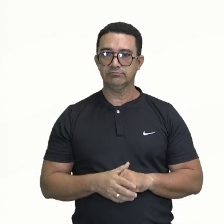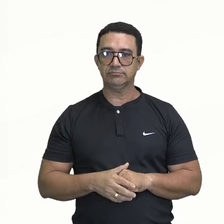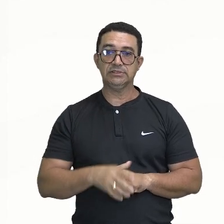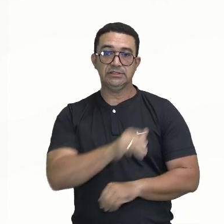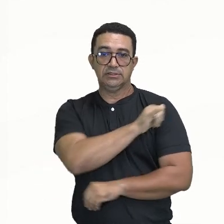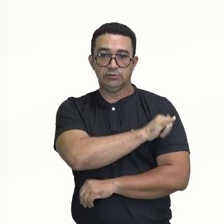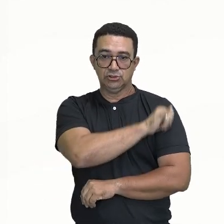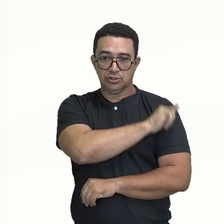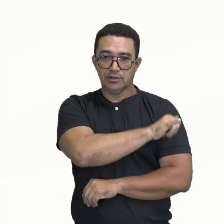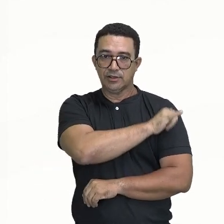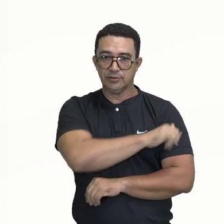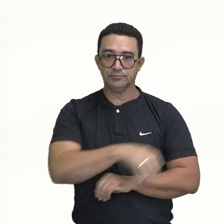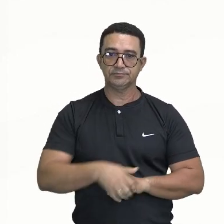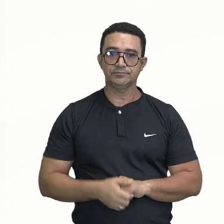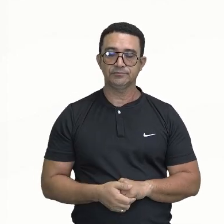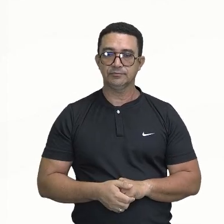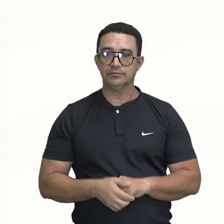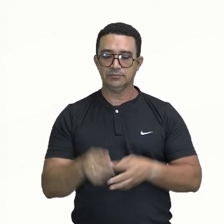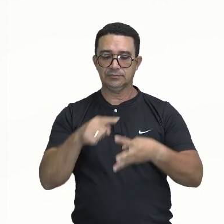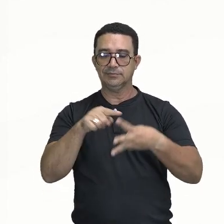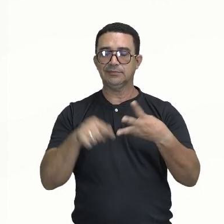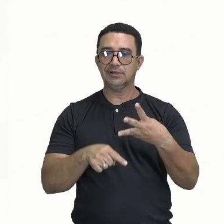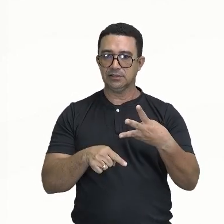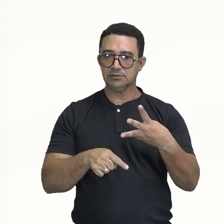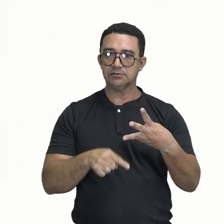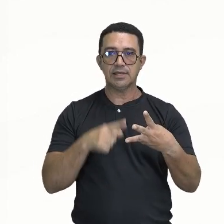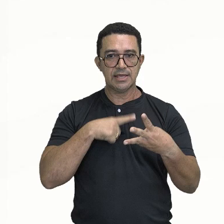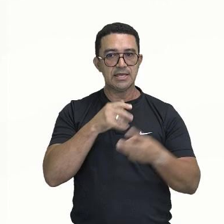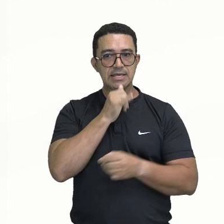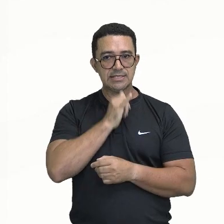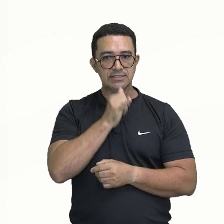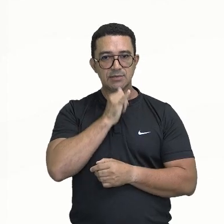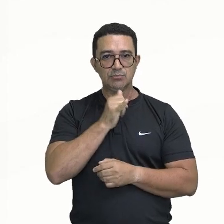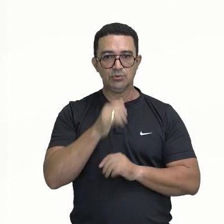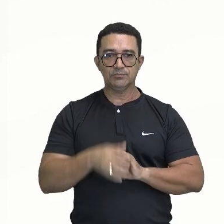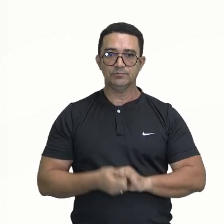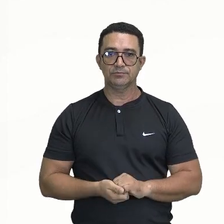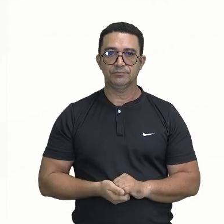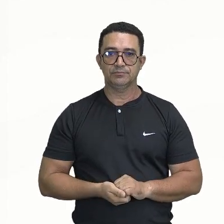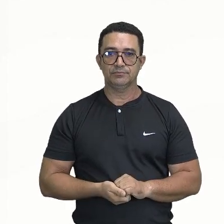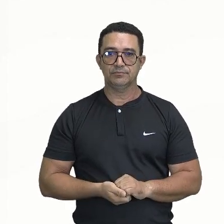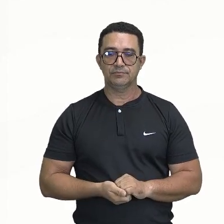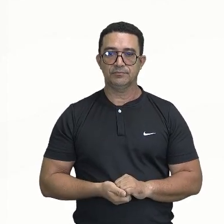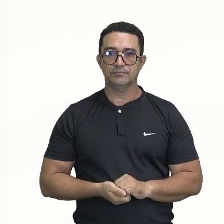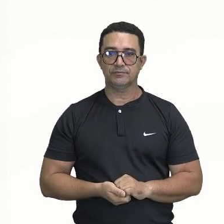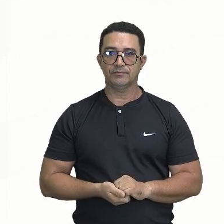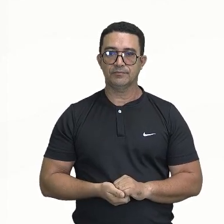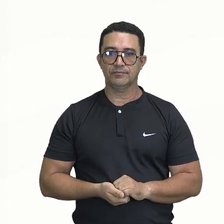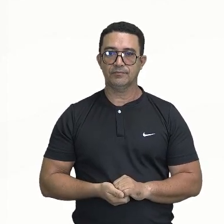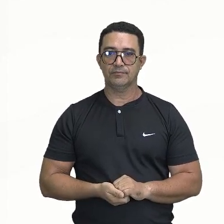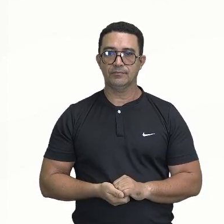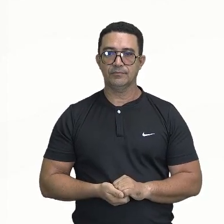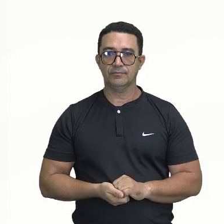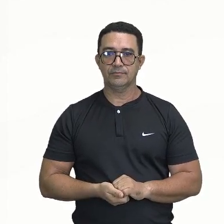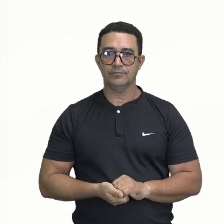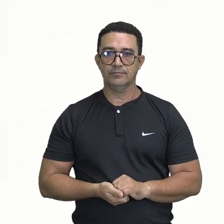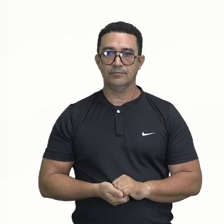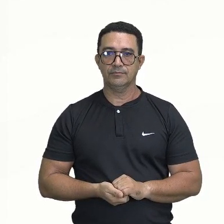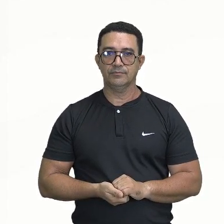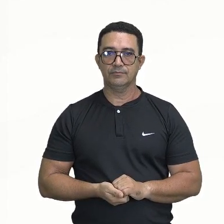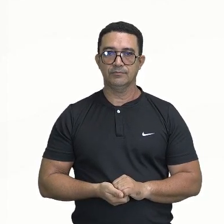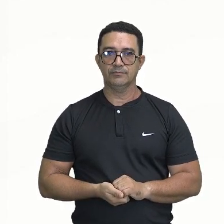Corcovado do Rio de Janeiro é um grande exemplo disso. Assim, vamos ver que